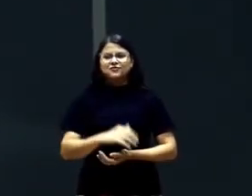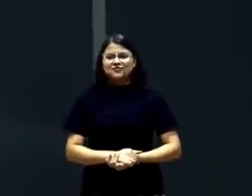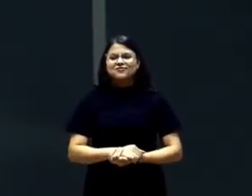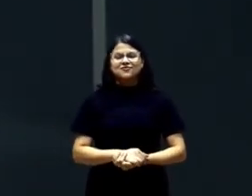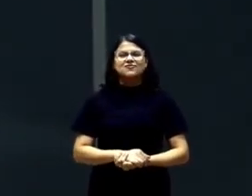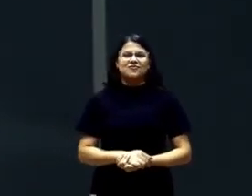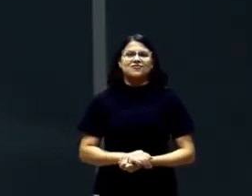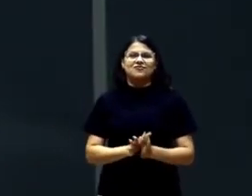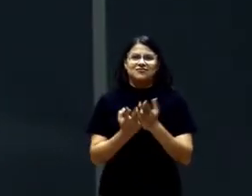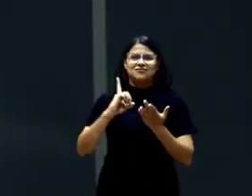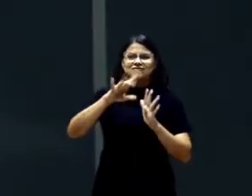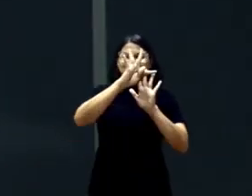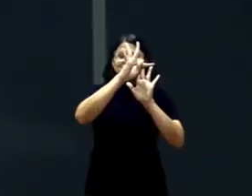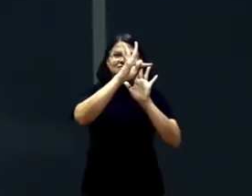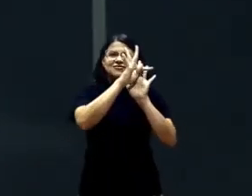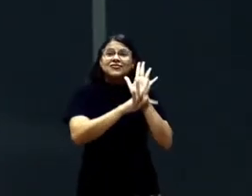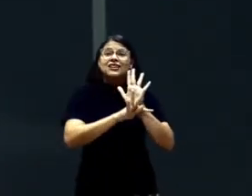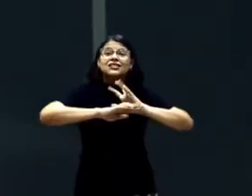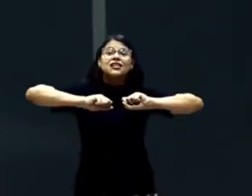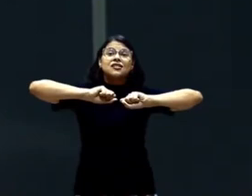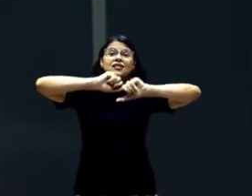essa explicação, e ela é muito clara,